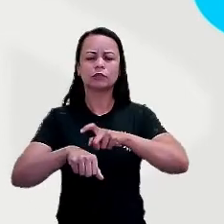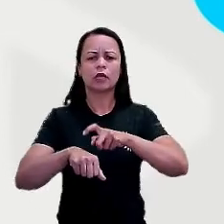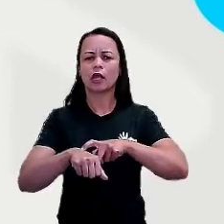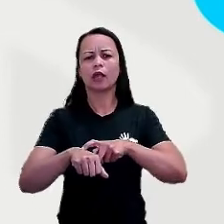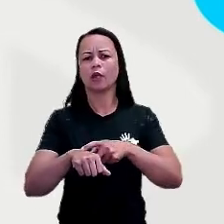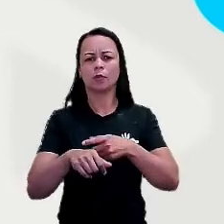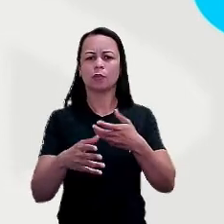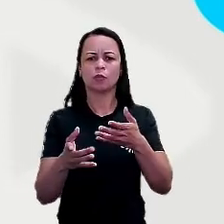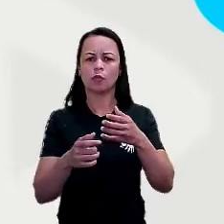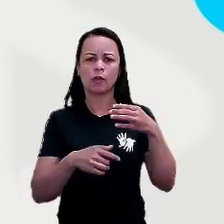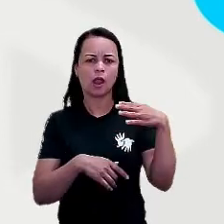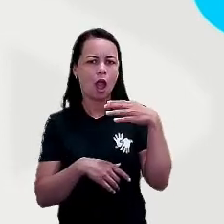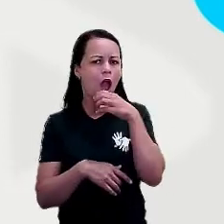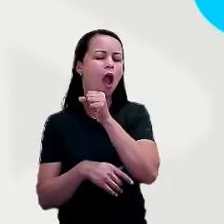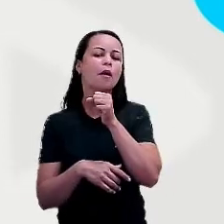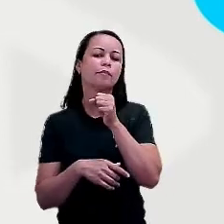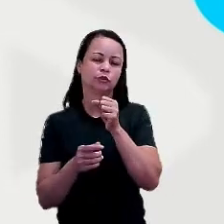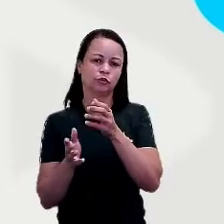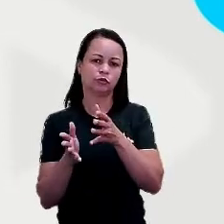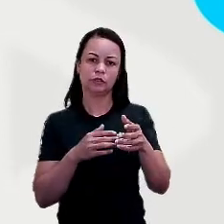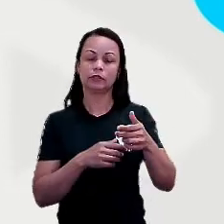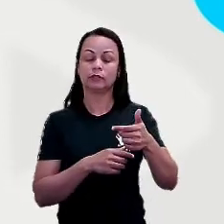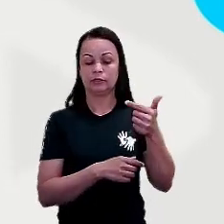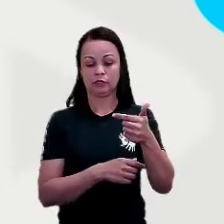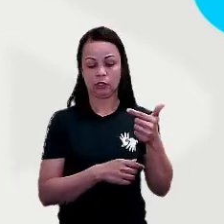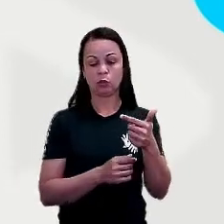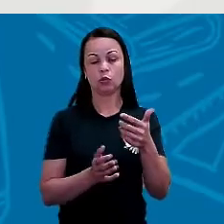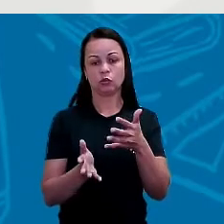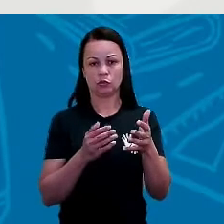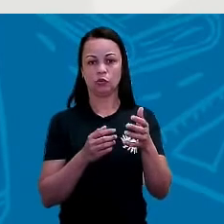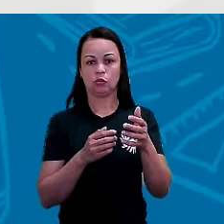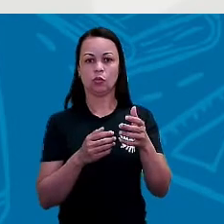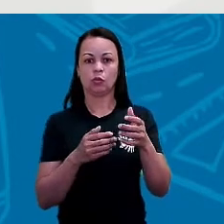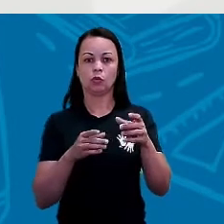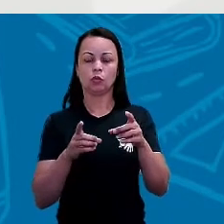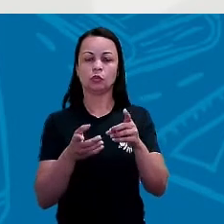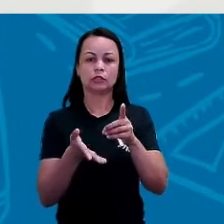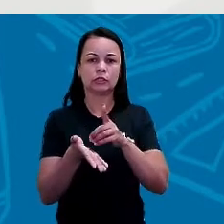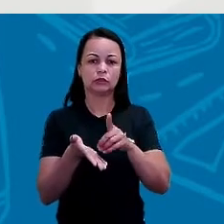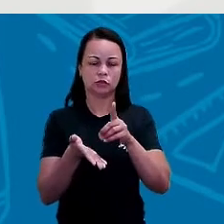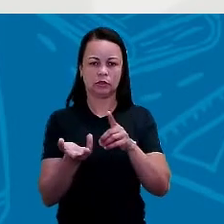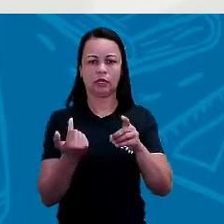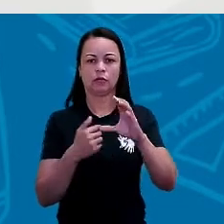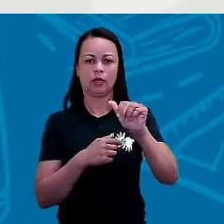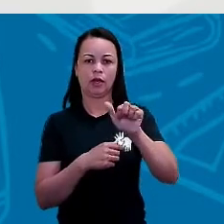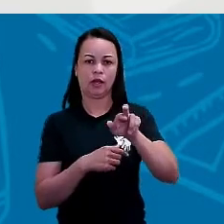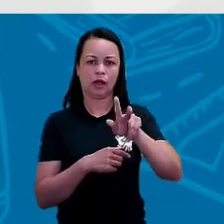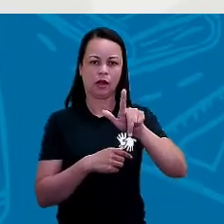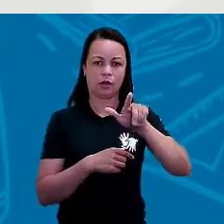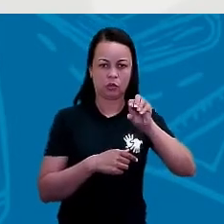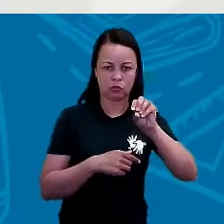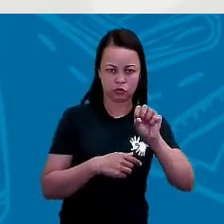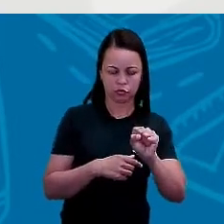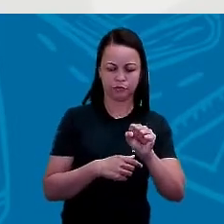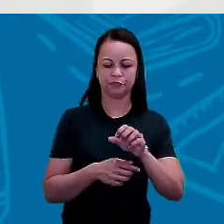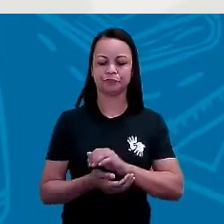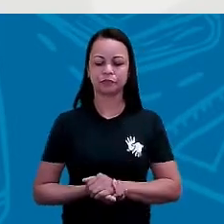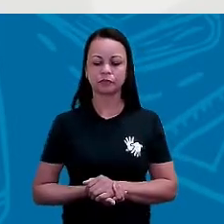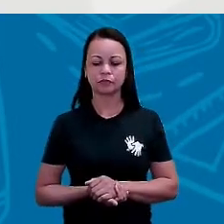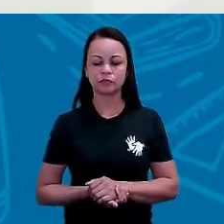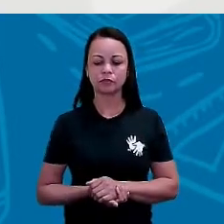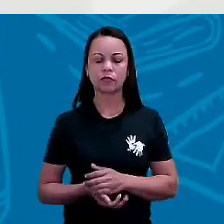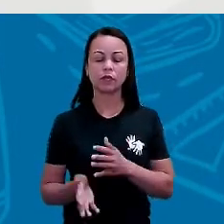muito alargado, segundo aí o dicionário de Carlos Reis. Então, todo dia, se